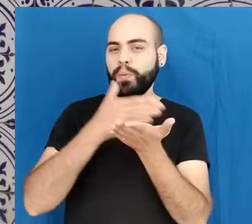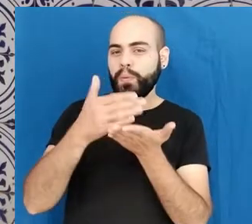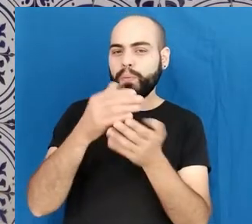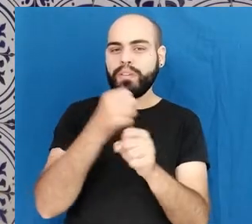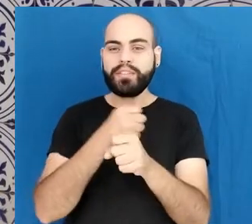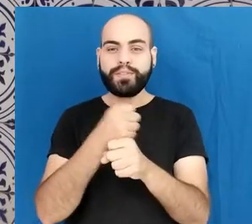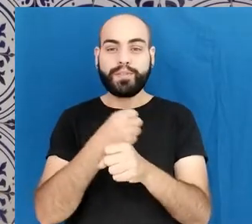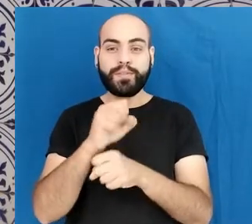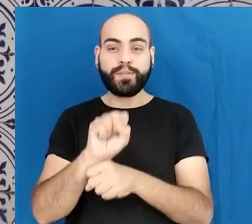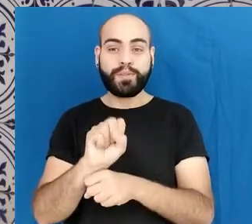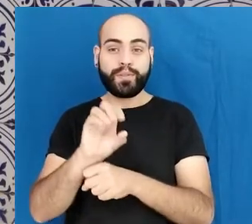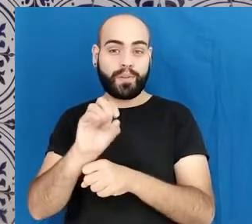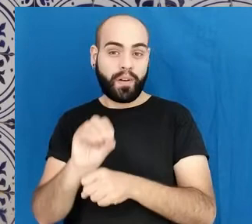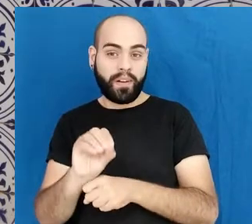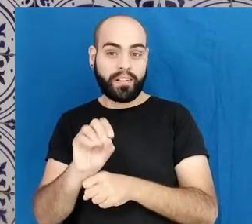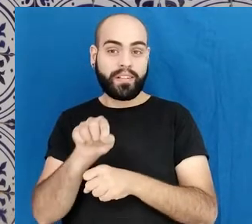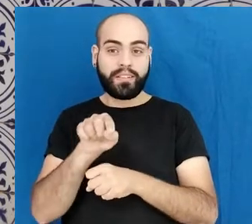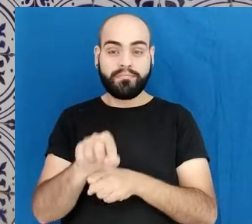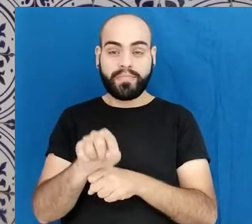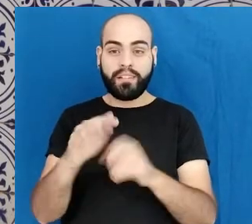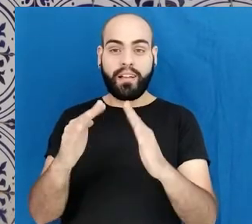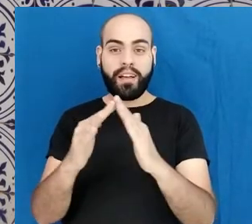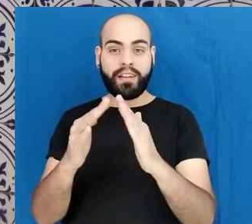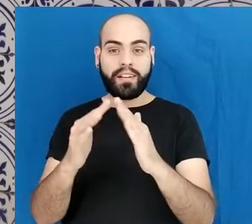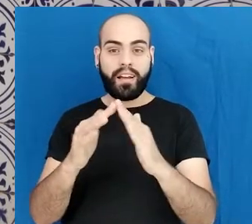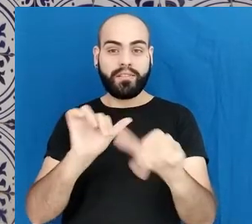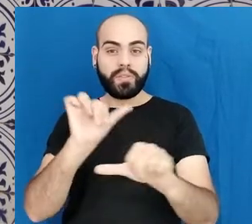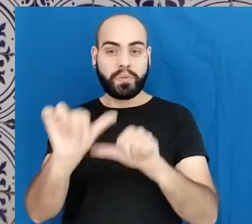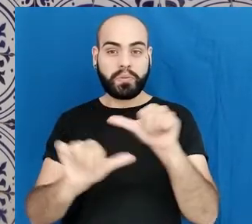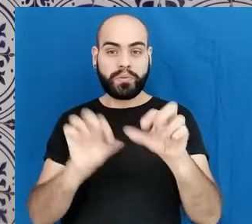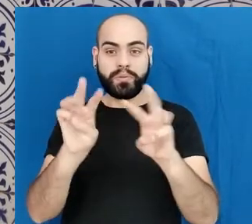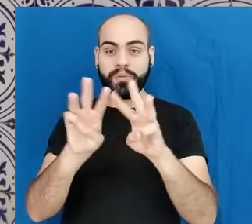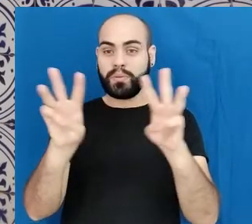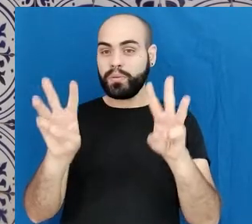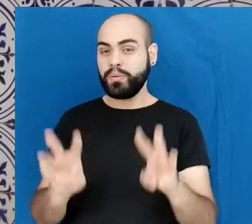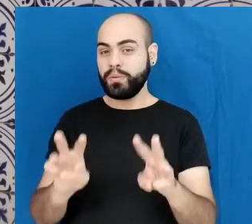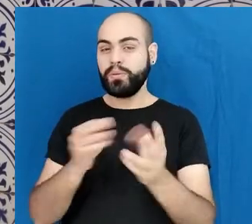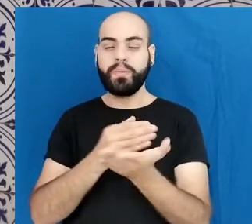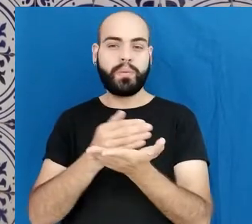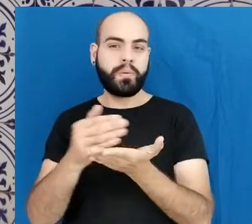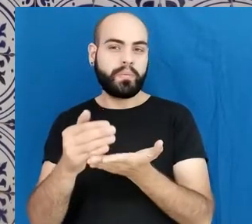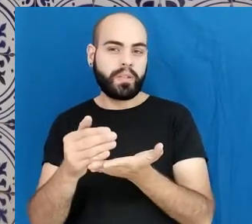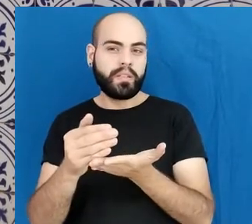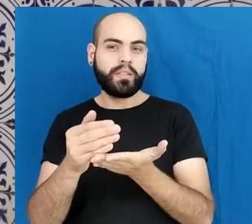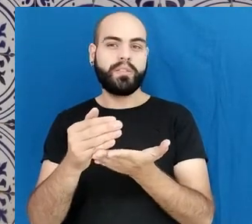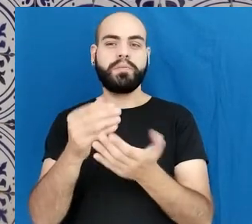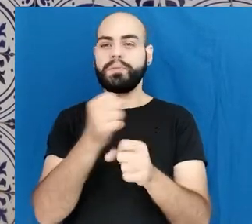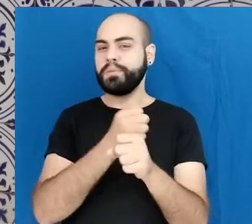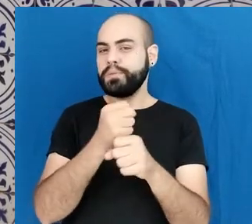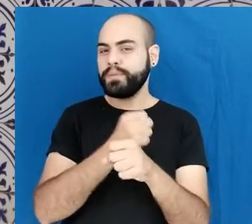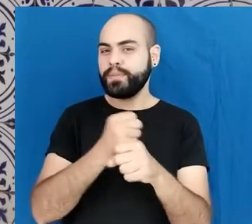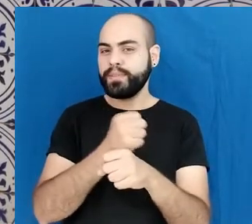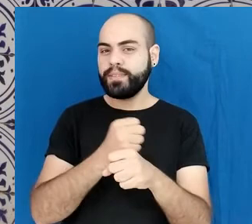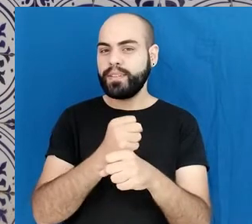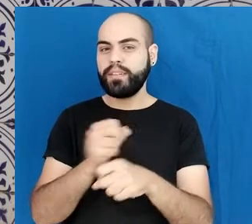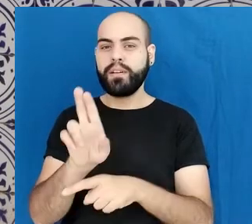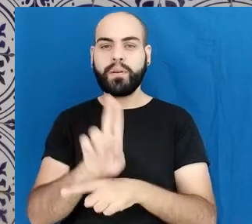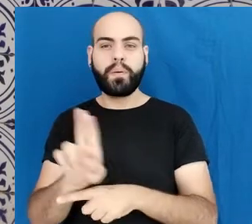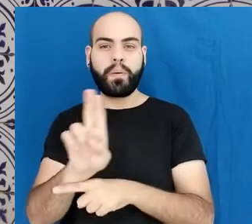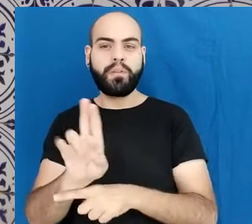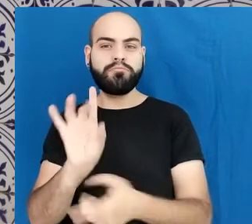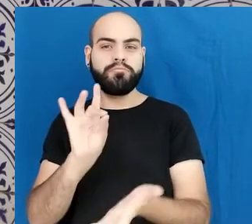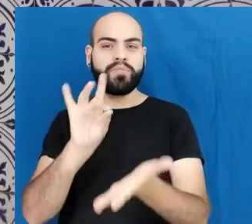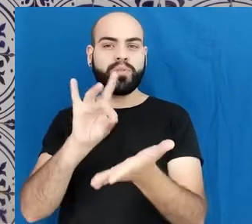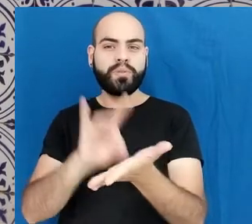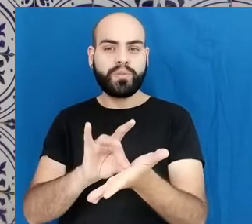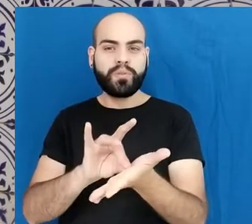Se no início da década de 80 a casa se transforma num pequeno museu, no final dessa mesma década ela volta ao seu uso original, dessa